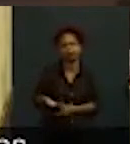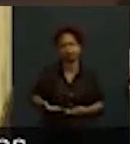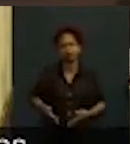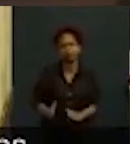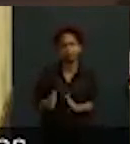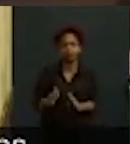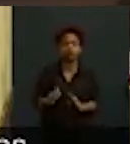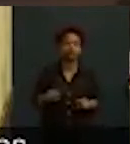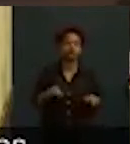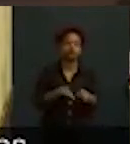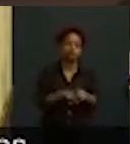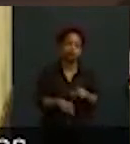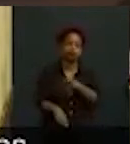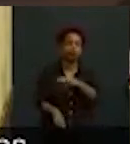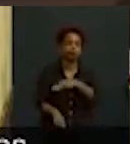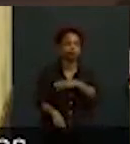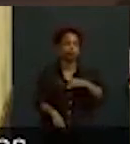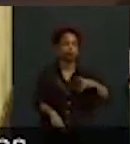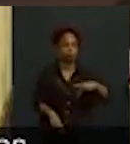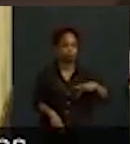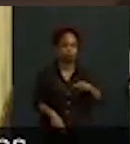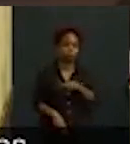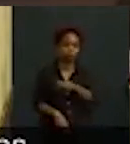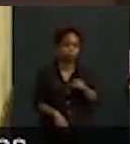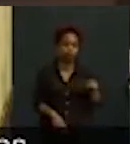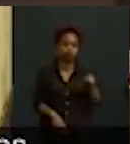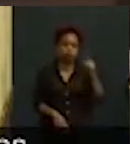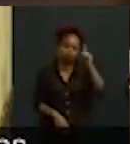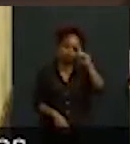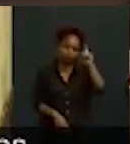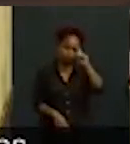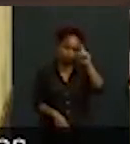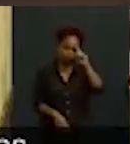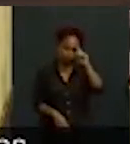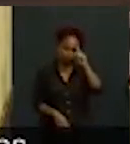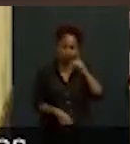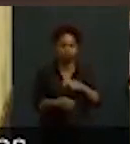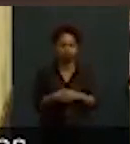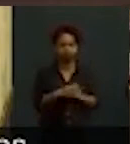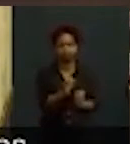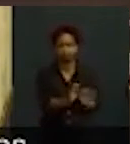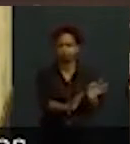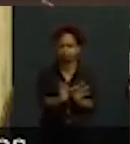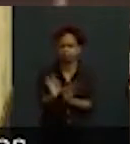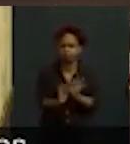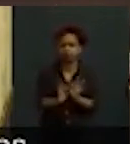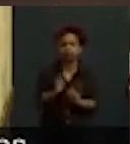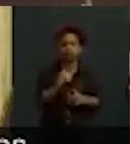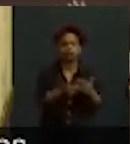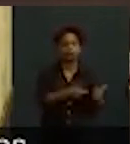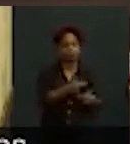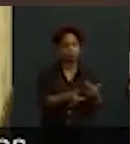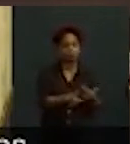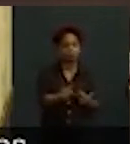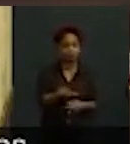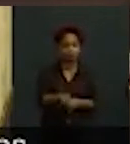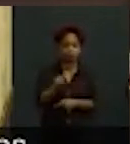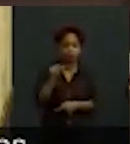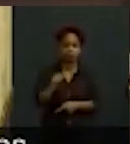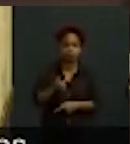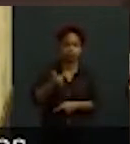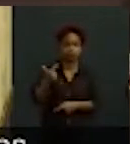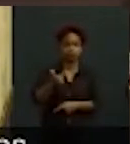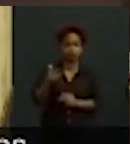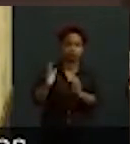o Ministério Público, local que cotidianamente laborava e que escolheu para ser seu